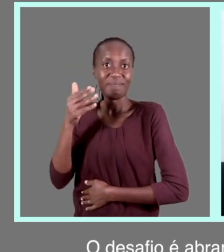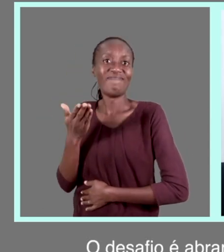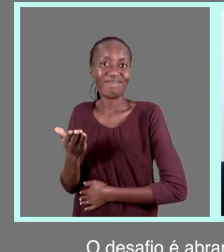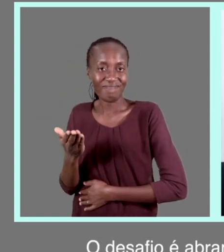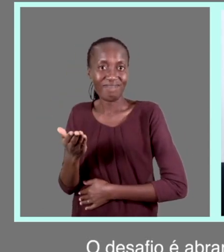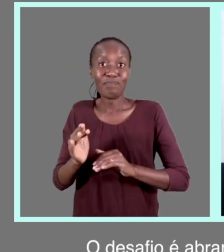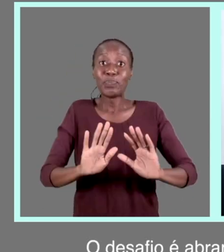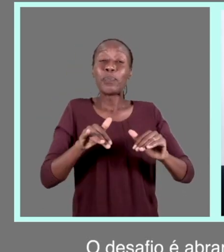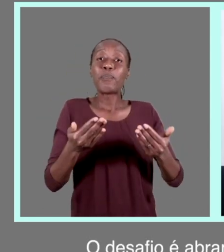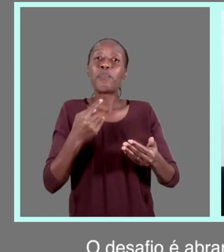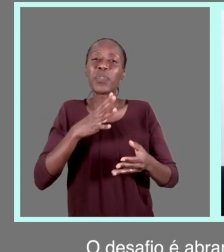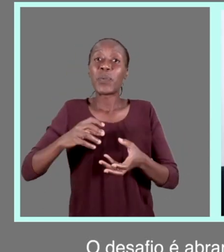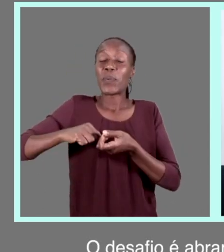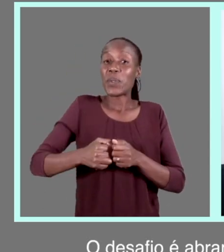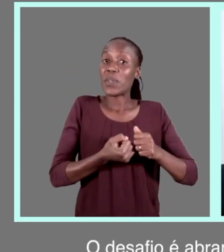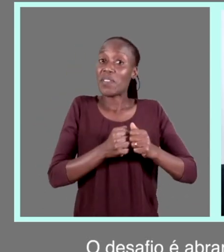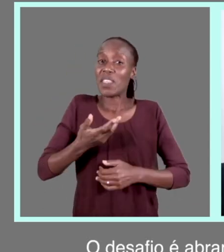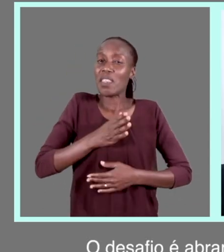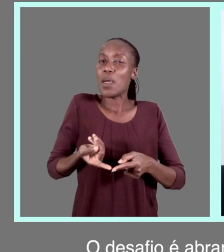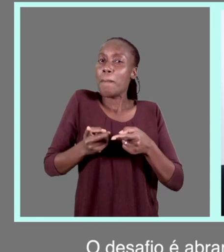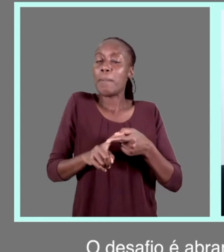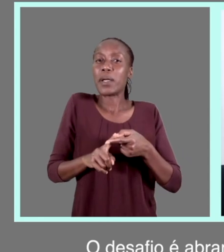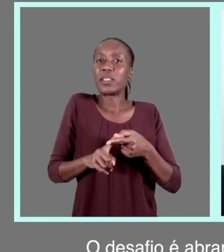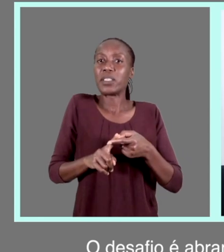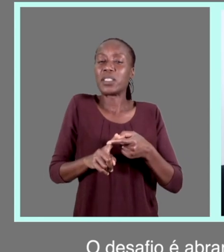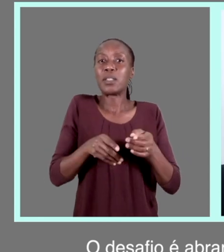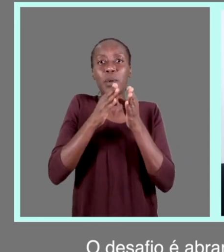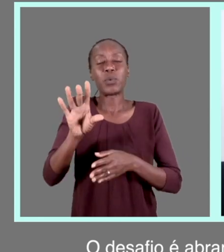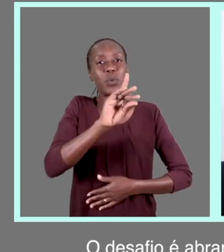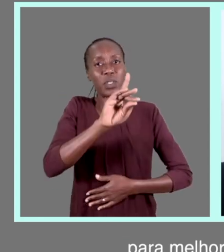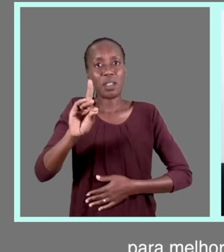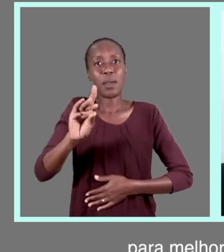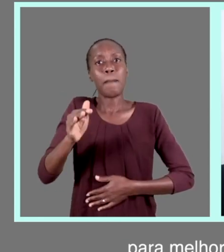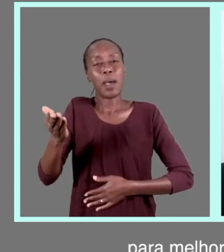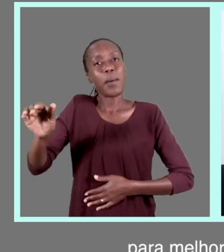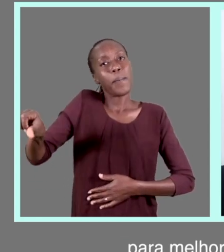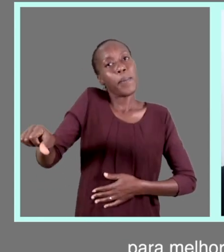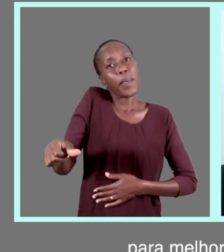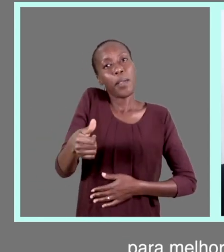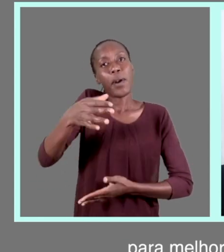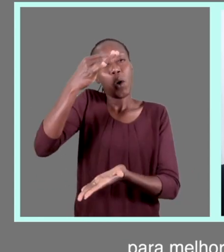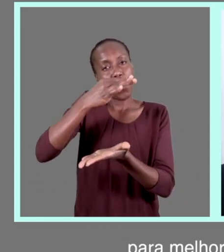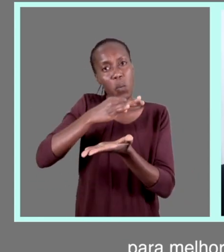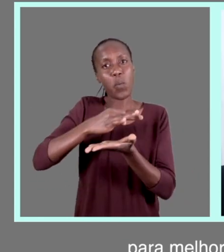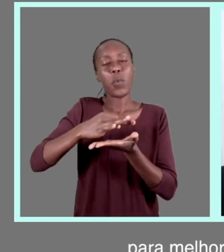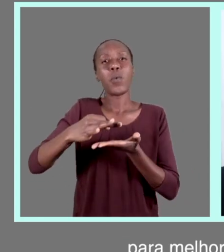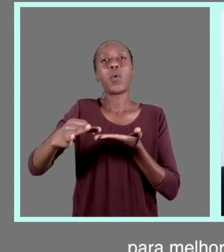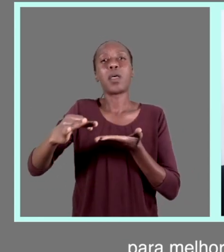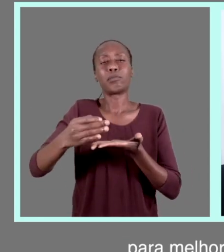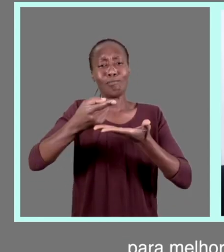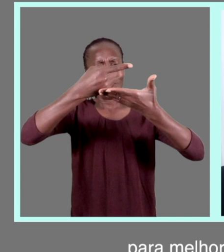questões. Então, o desafio aqui é abranger mais deficientes possível para melhorar a qualidade